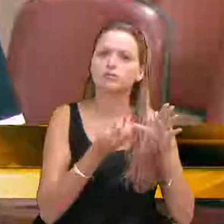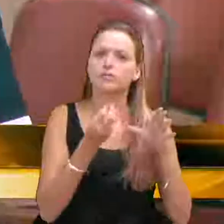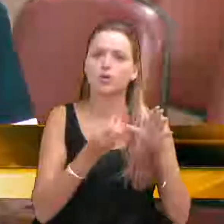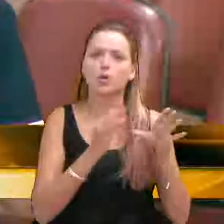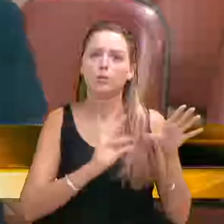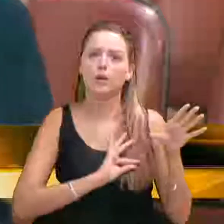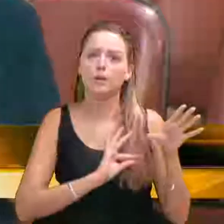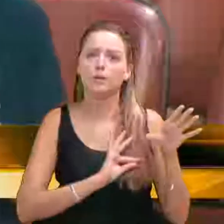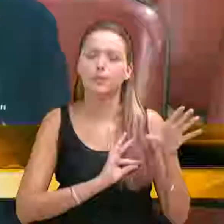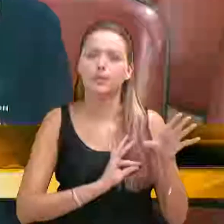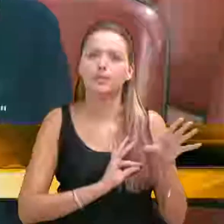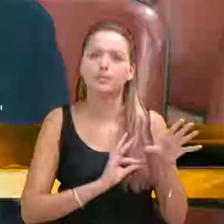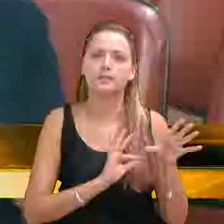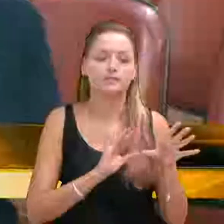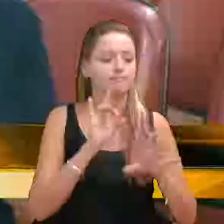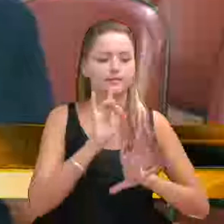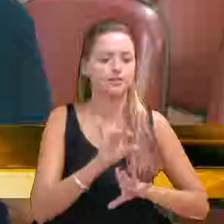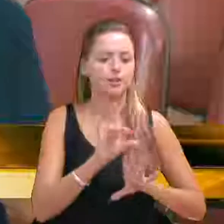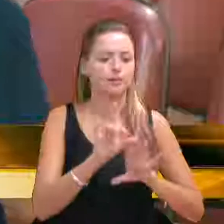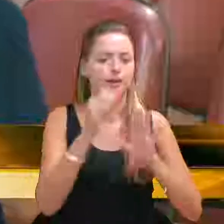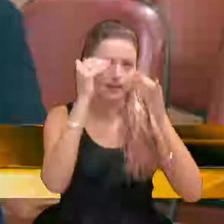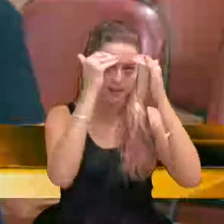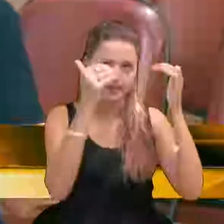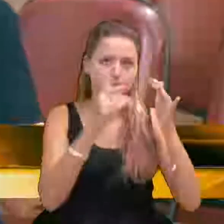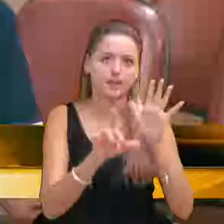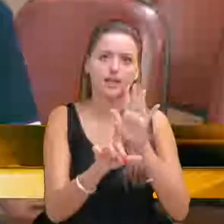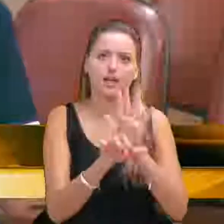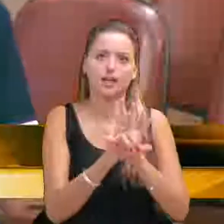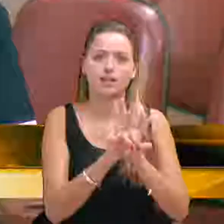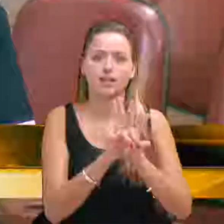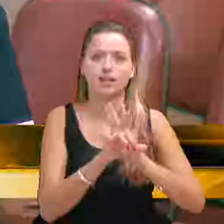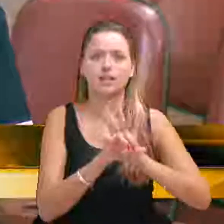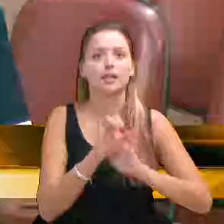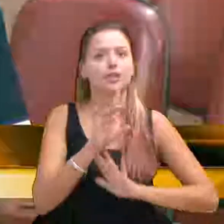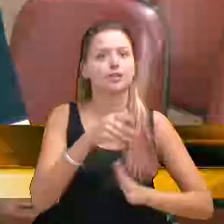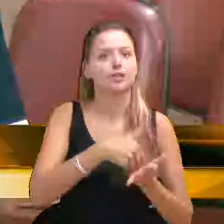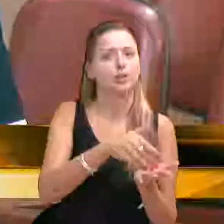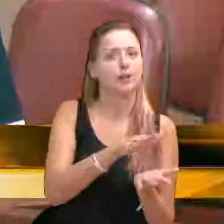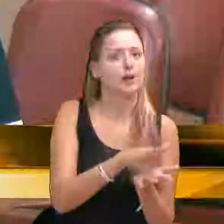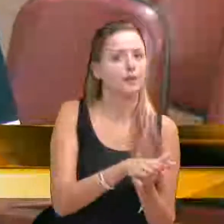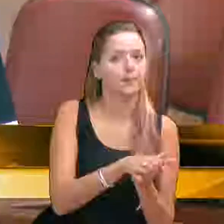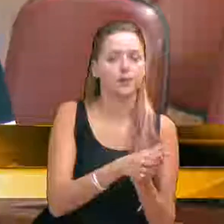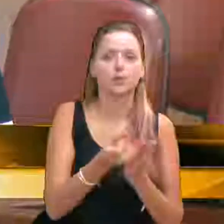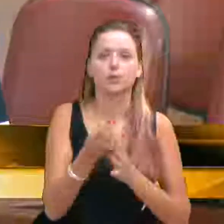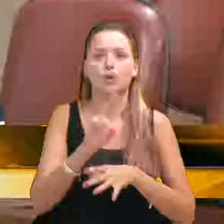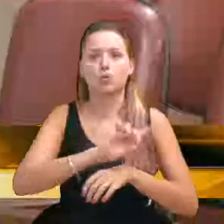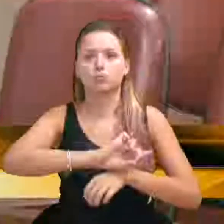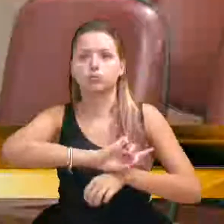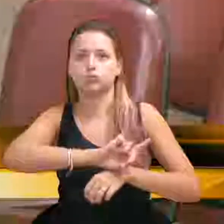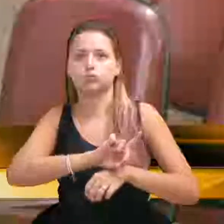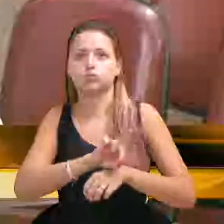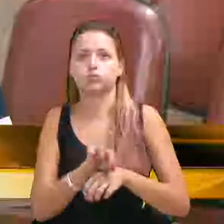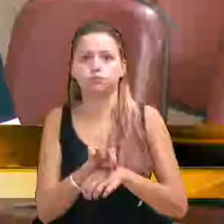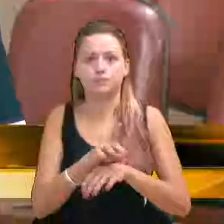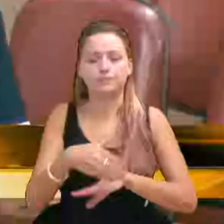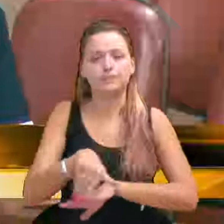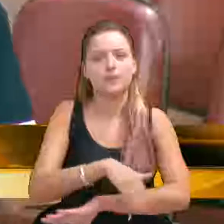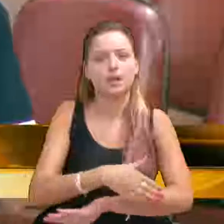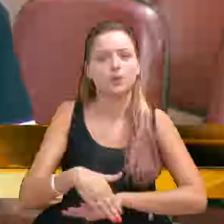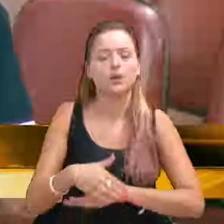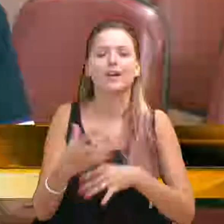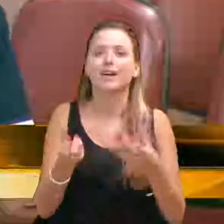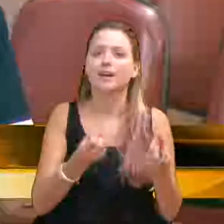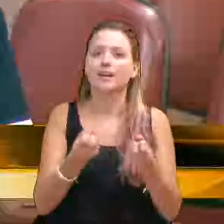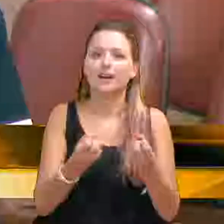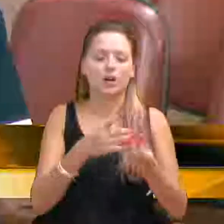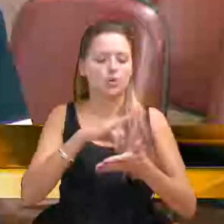policiais, que atenta apenas ao cumprimento da lei dos faróis em detrimento de infrações como excesso de velocidade nas rodovias, veículos